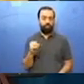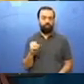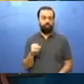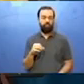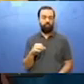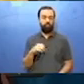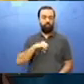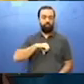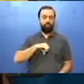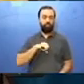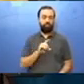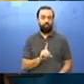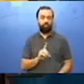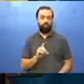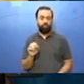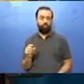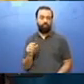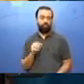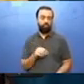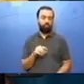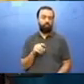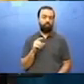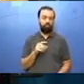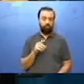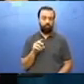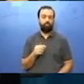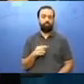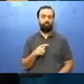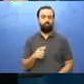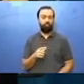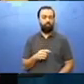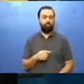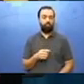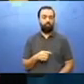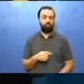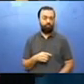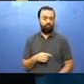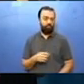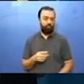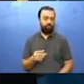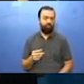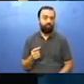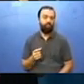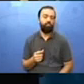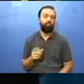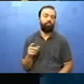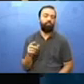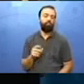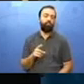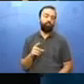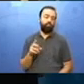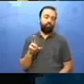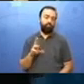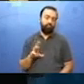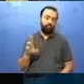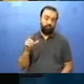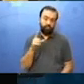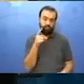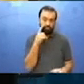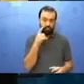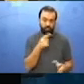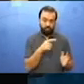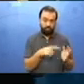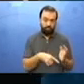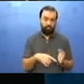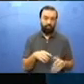na forma escrita, mas nós temos outra forma que aparece na parlenda. Olhem só, os numerais com as mãos. Agora, aqui